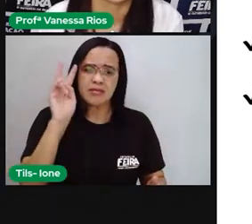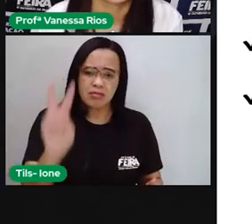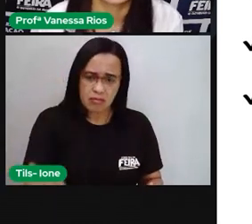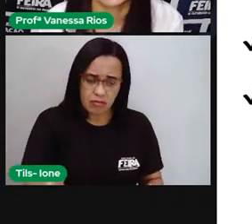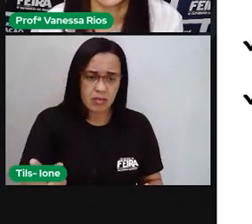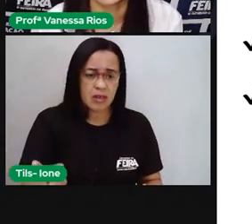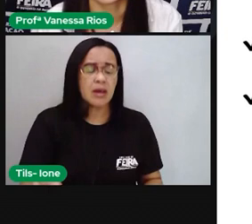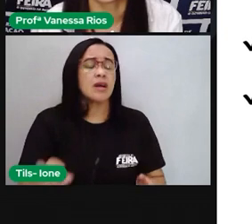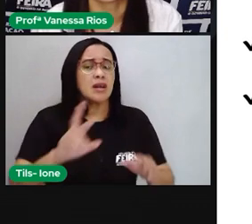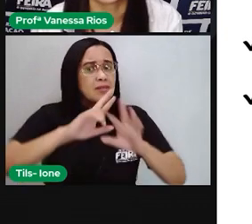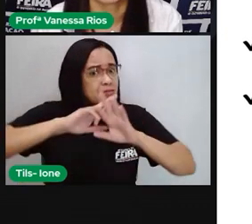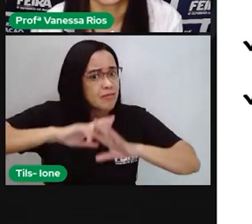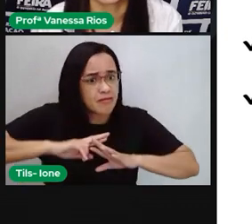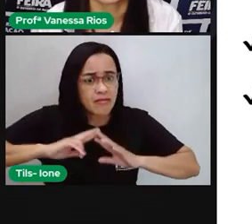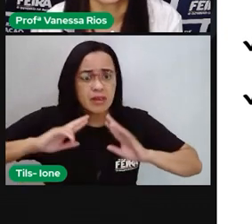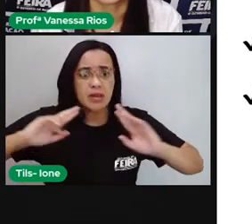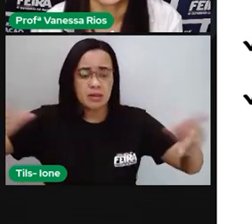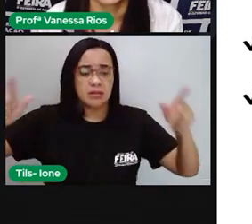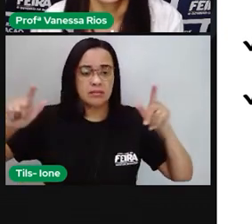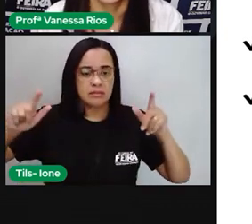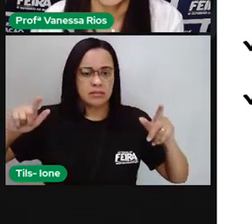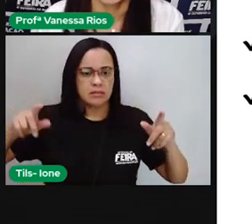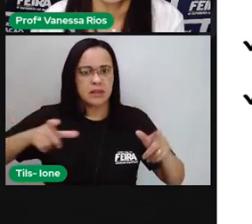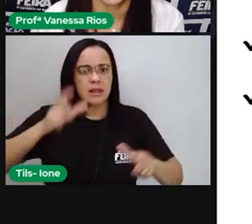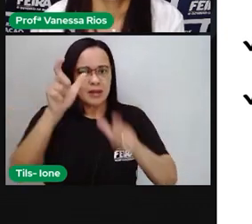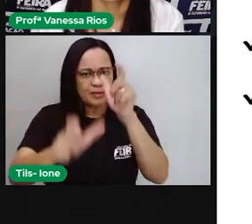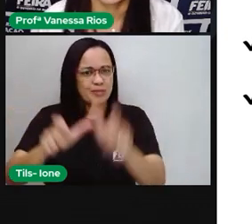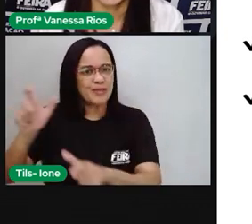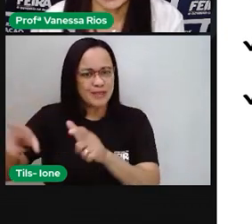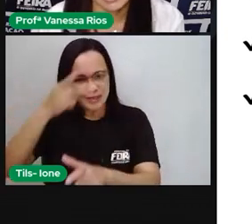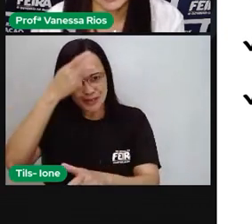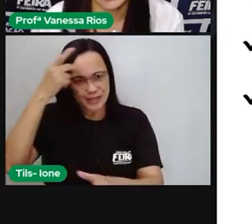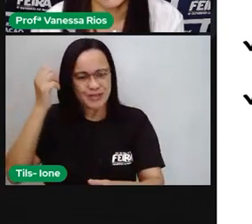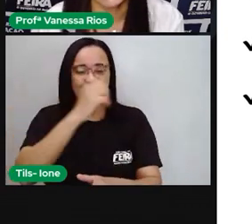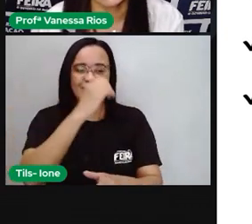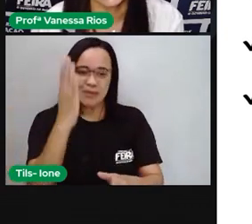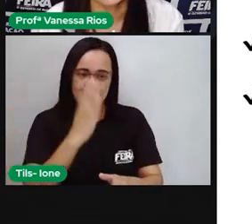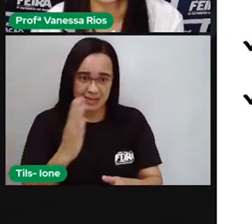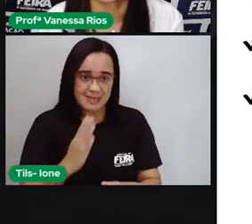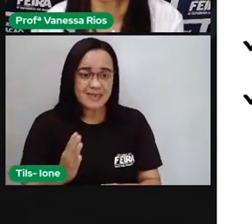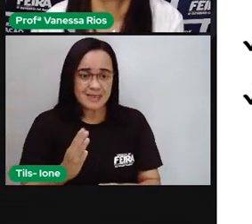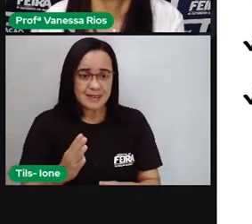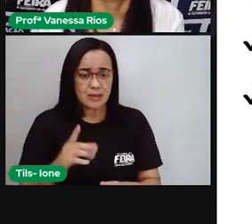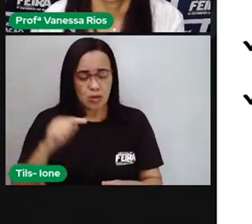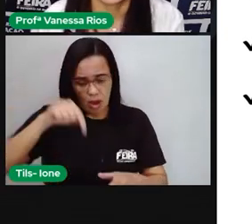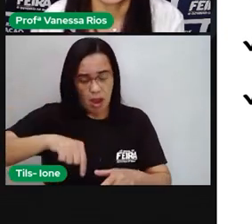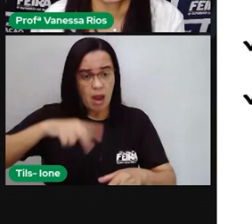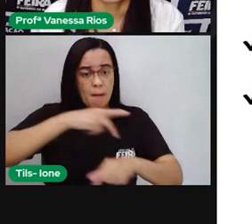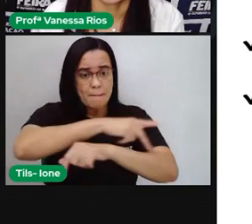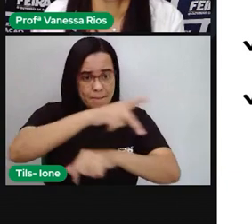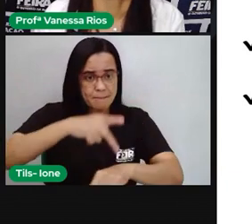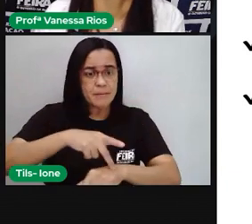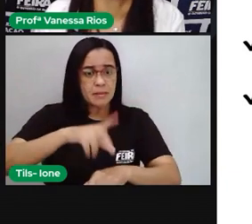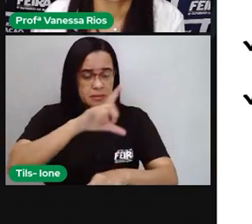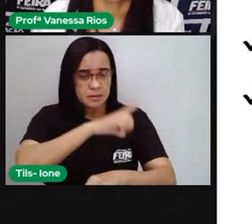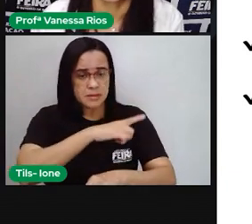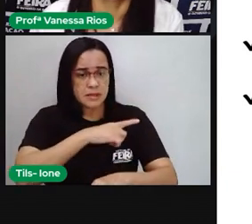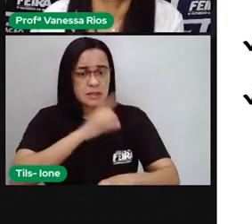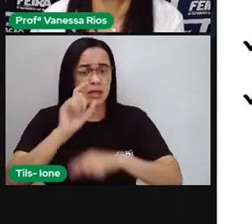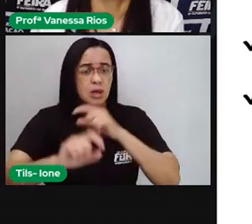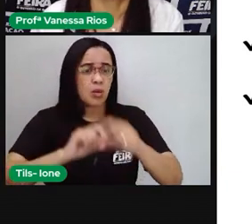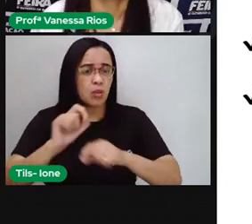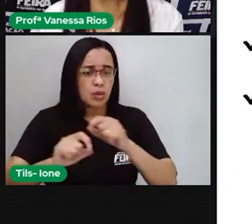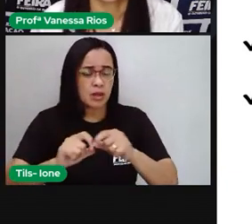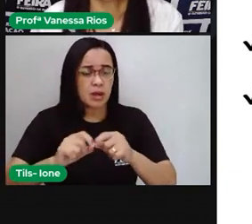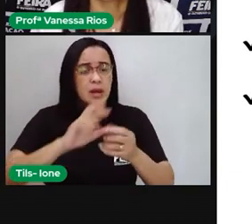são diferentes de nós brasileiros. O próprio Brasil tem a sua diversidade, mas fora do Brasil